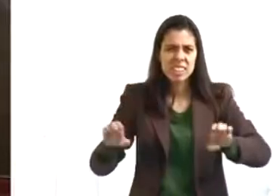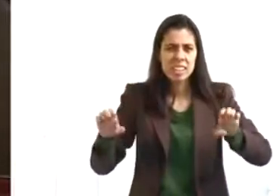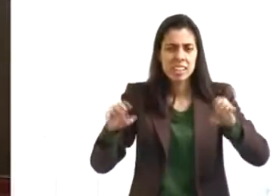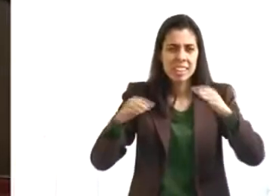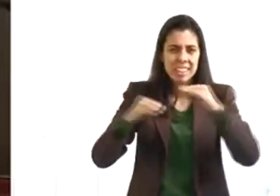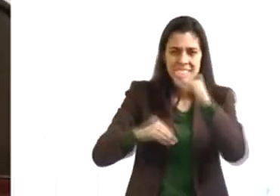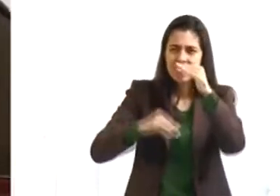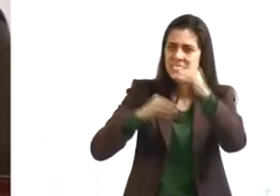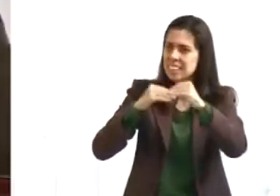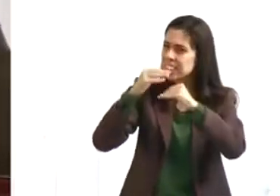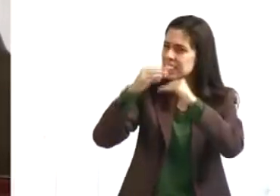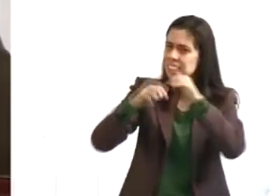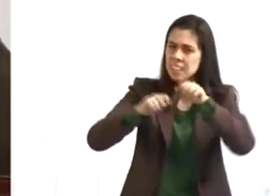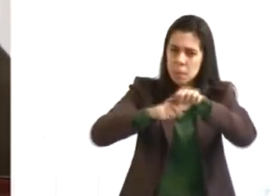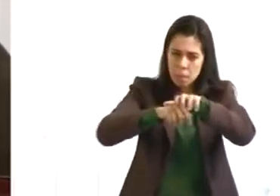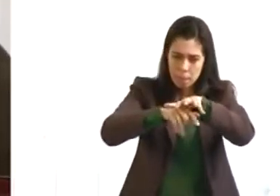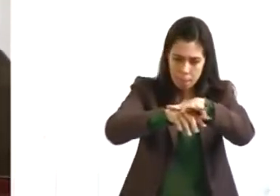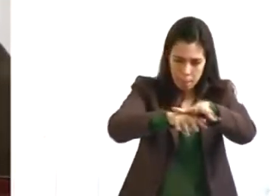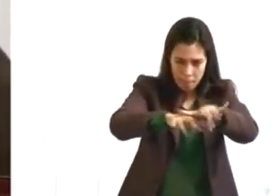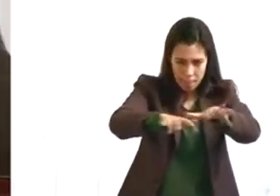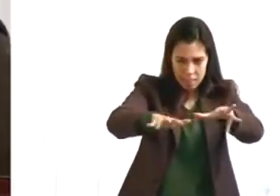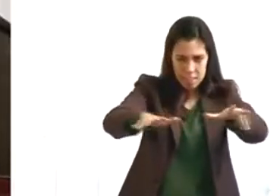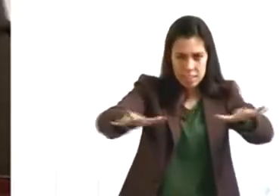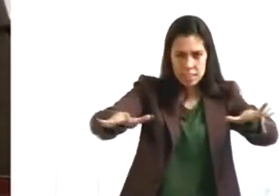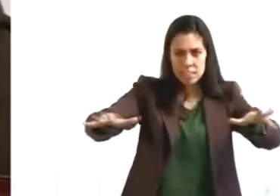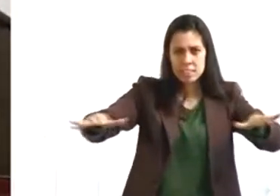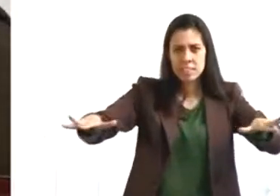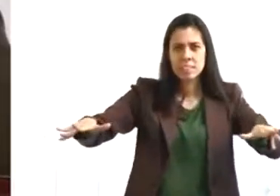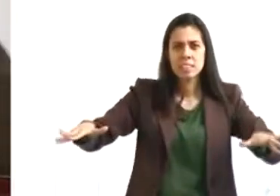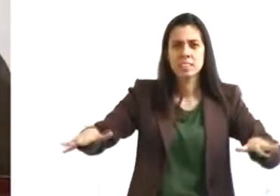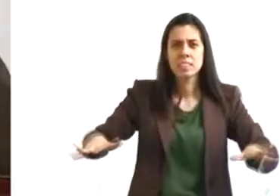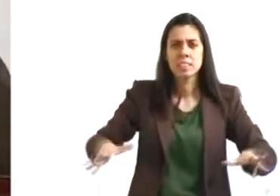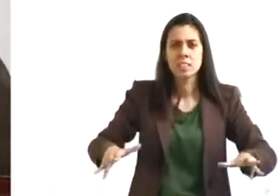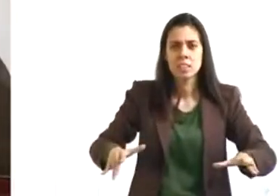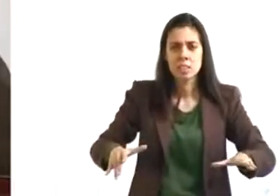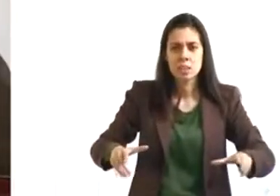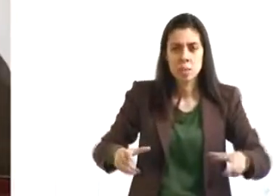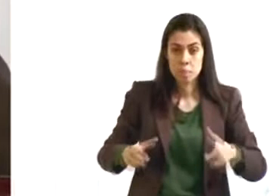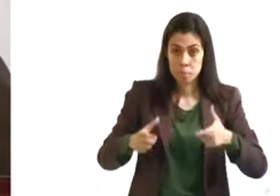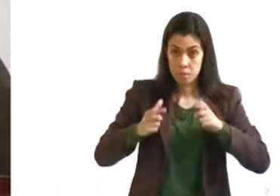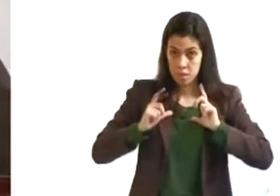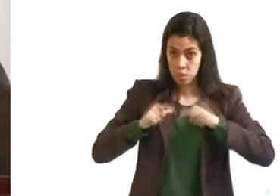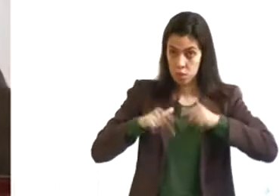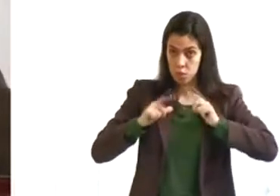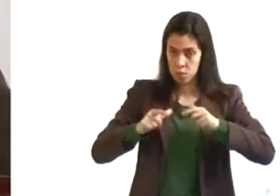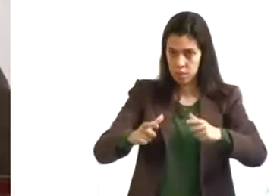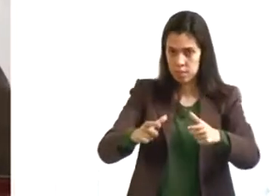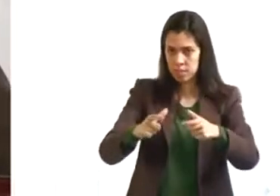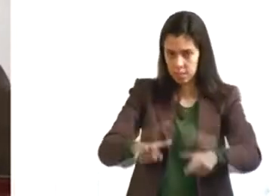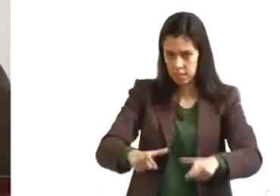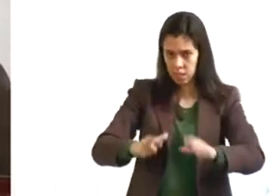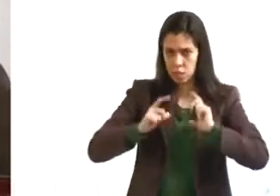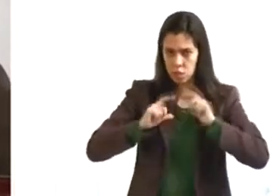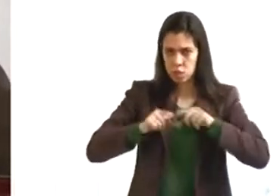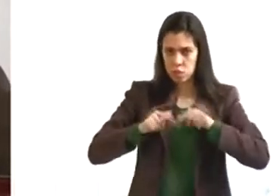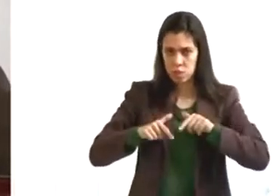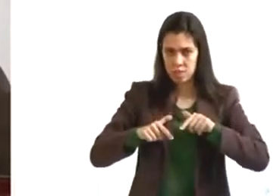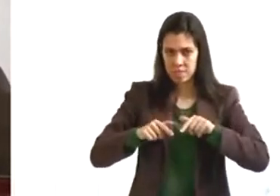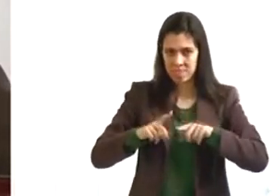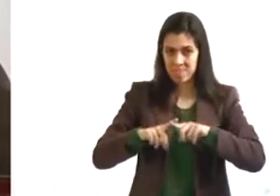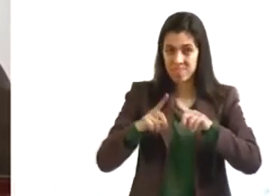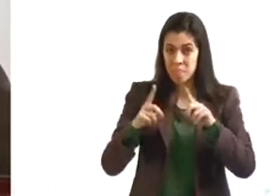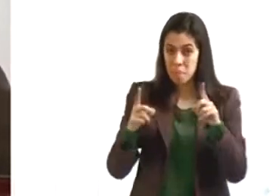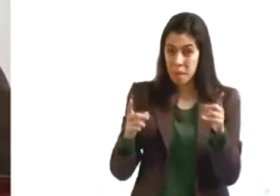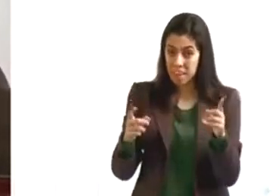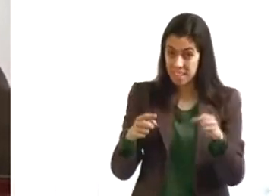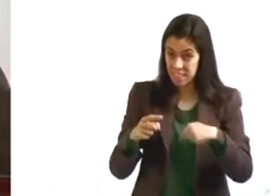em Jerusalém, mas a palavra de Deus diz que não seria apenas para Jerusalém. E agora vem a grande perseguição após a morte de